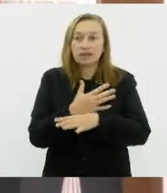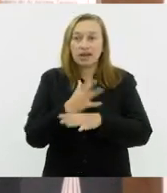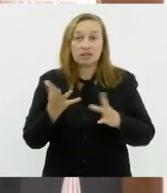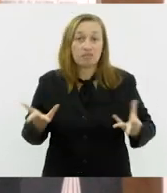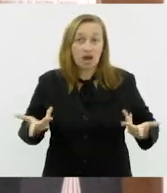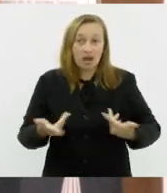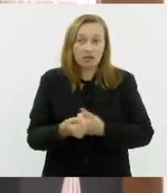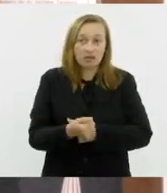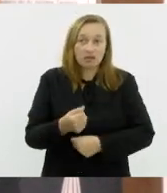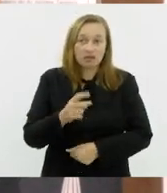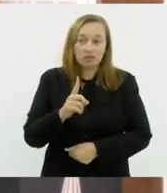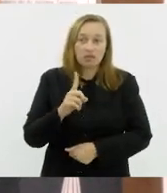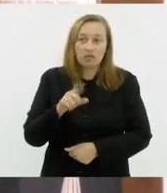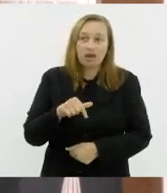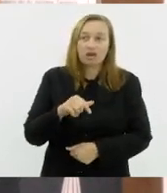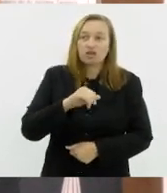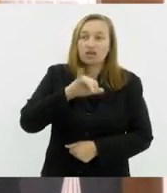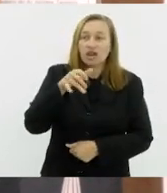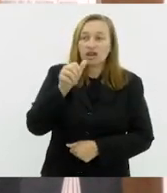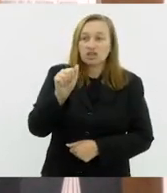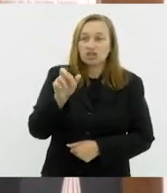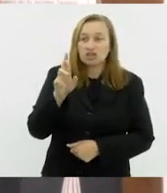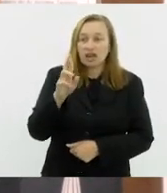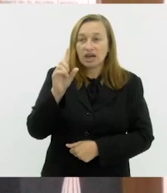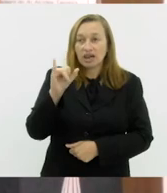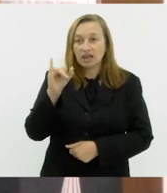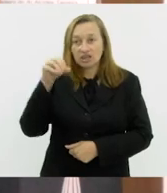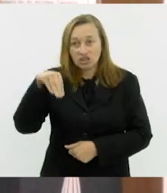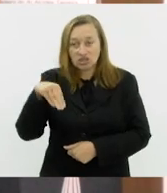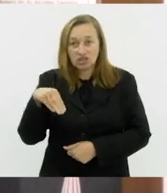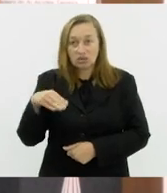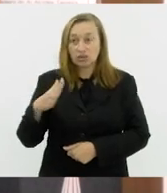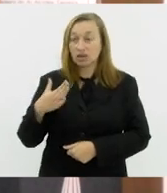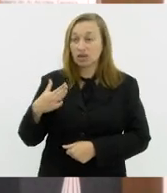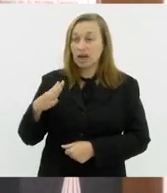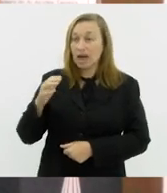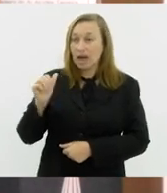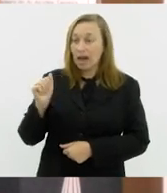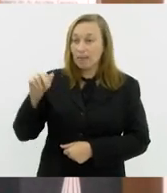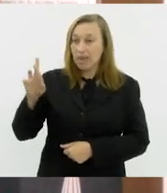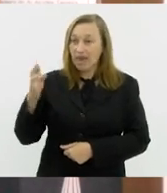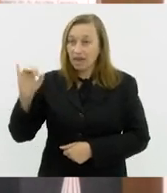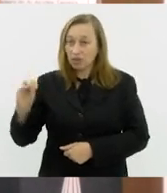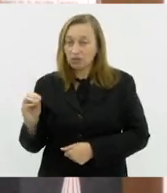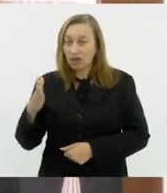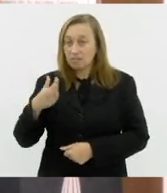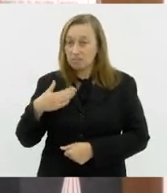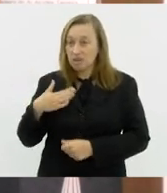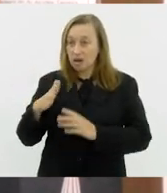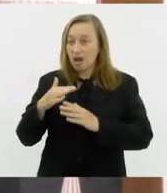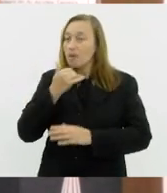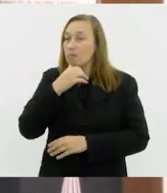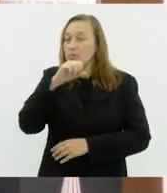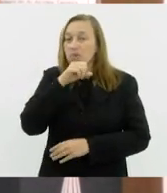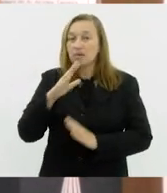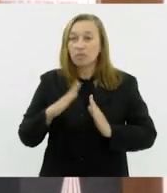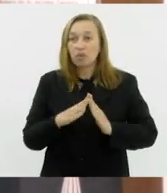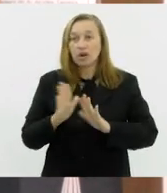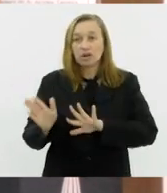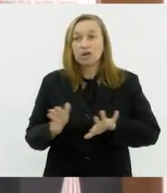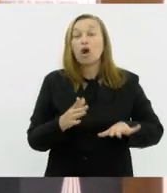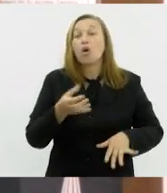é o Jardim América, onde minha mãe mora. São esses que estão sendo destruídos. Isso é um tiro no pé. Bom, a minha sugestão